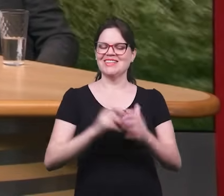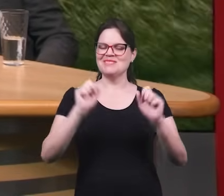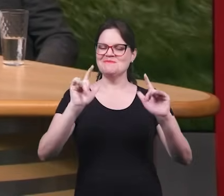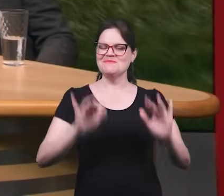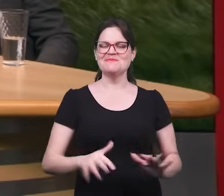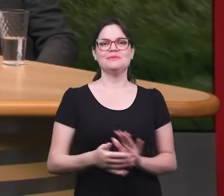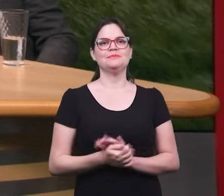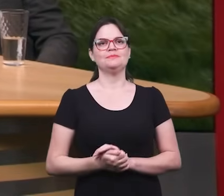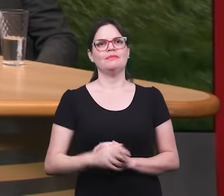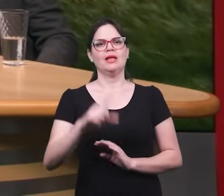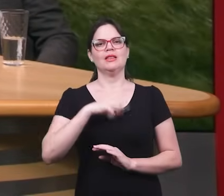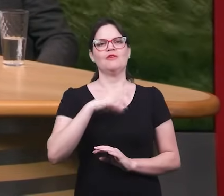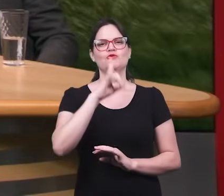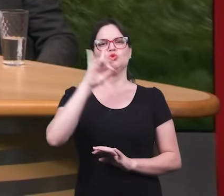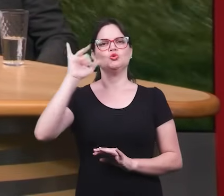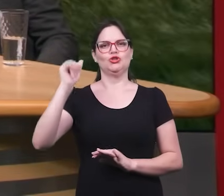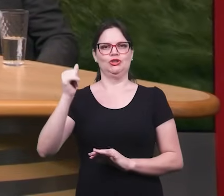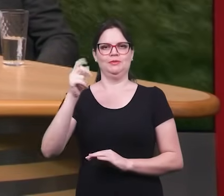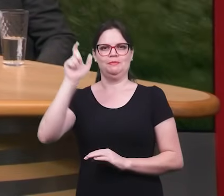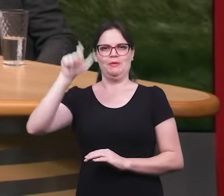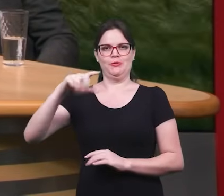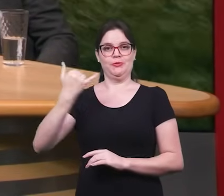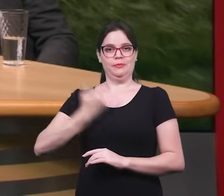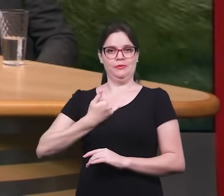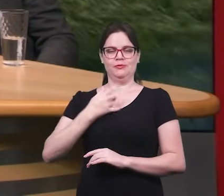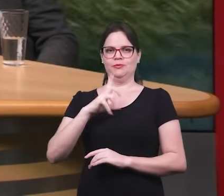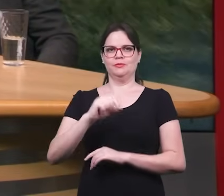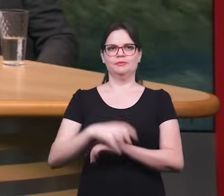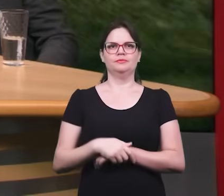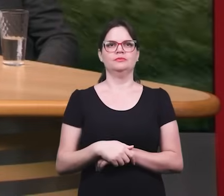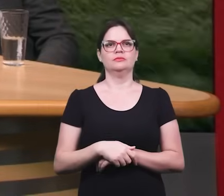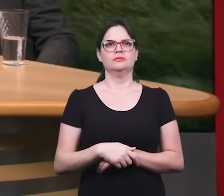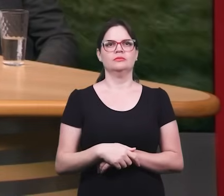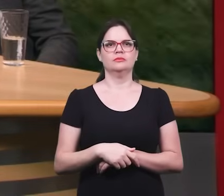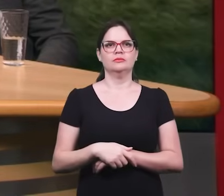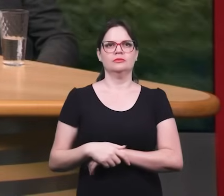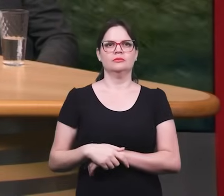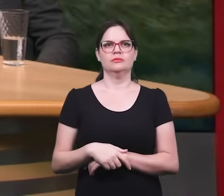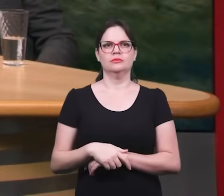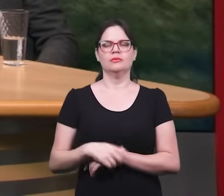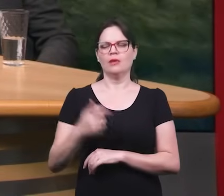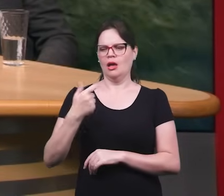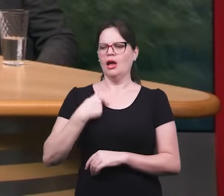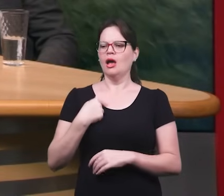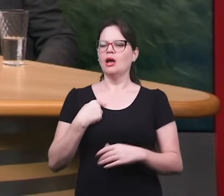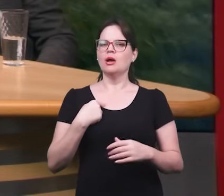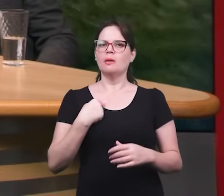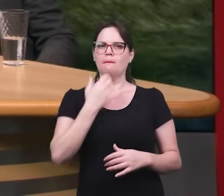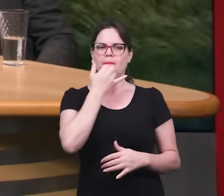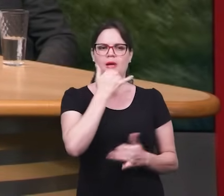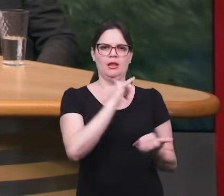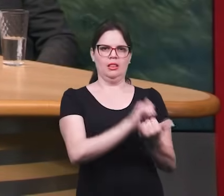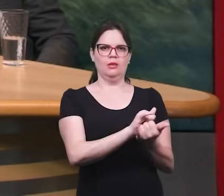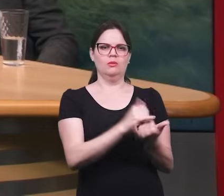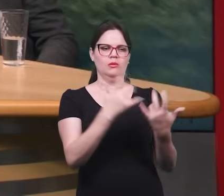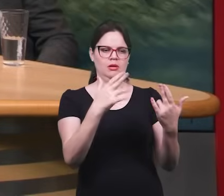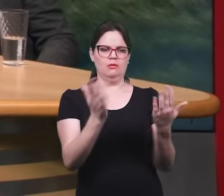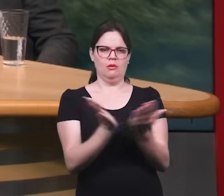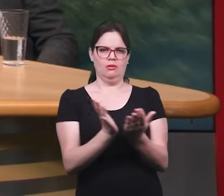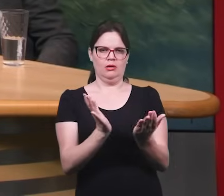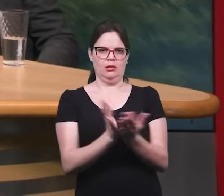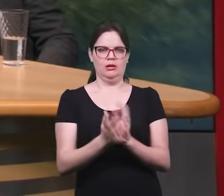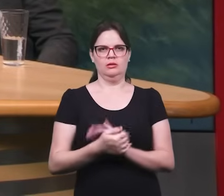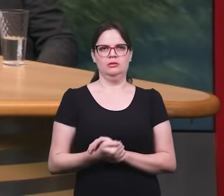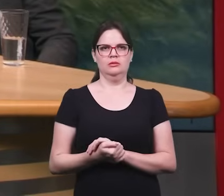pessoa disse assim para mim pastor eh eu perdoo o irmão como crente porque eu amo o irmão como crente mas tem um